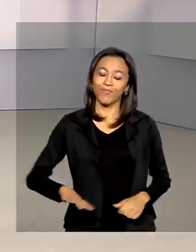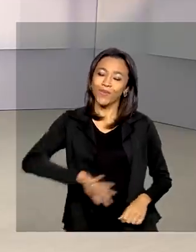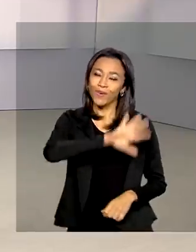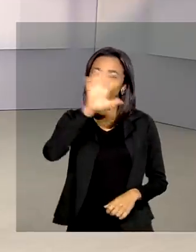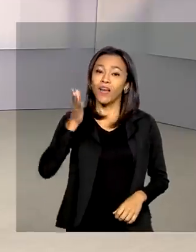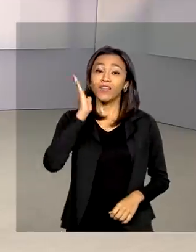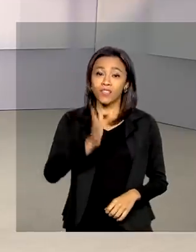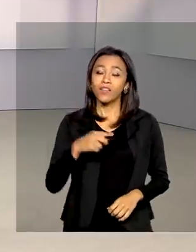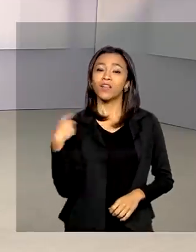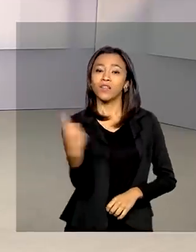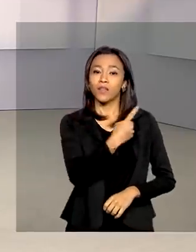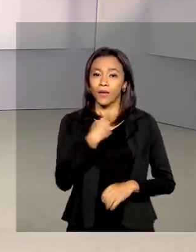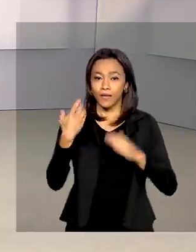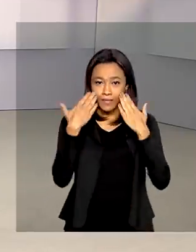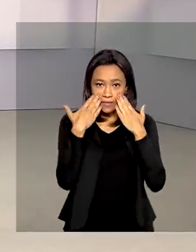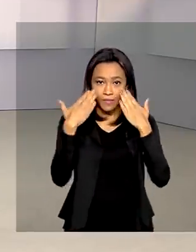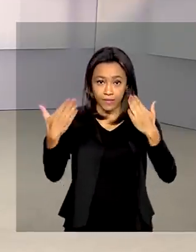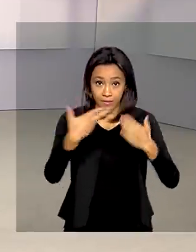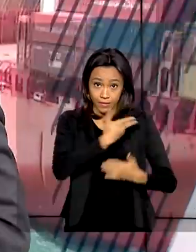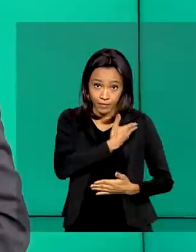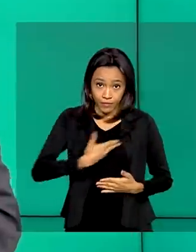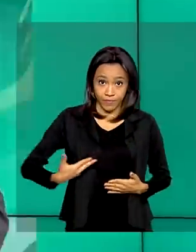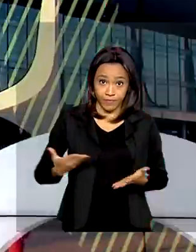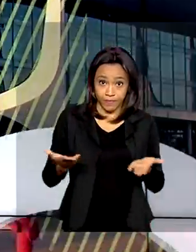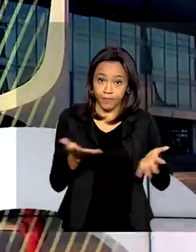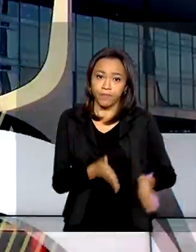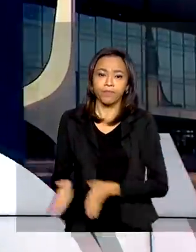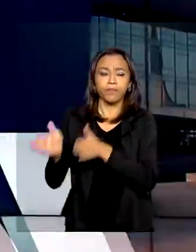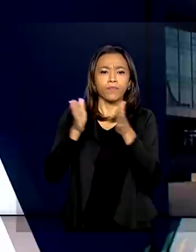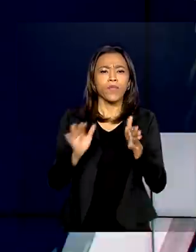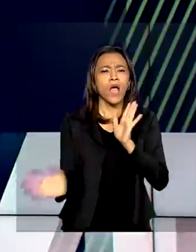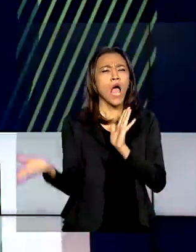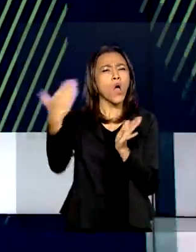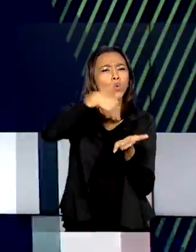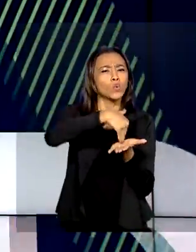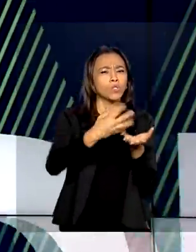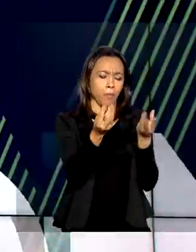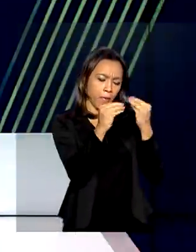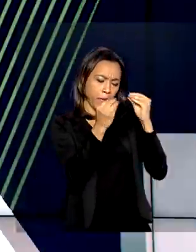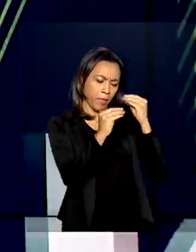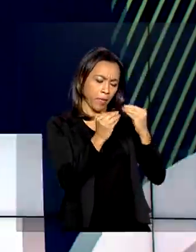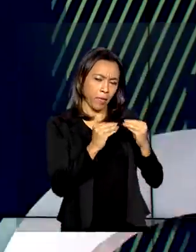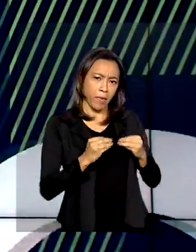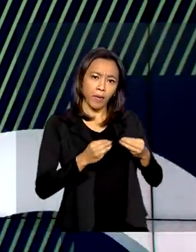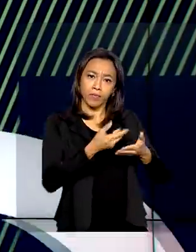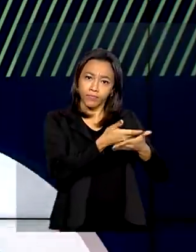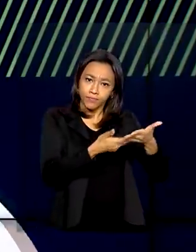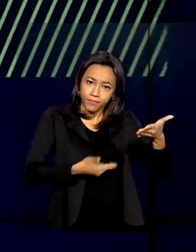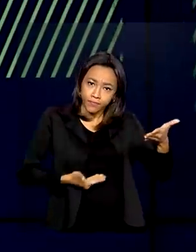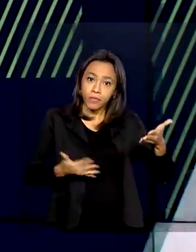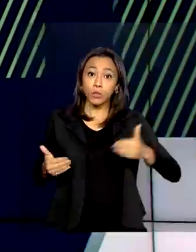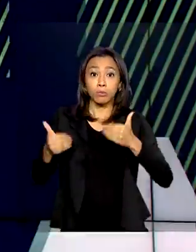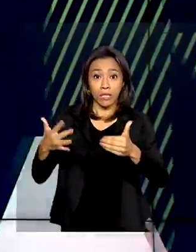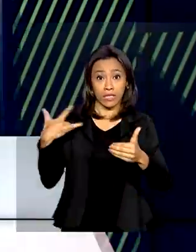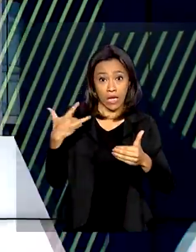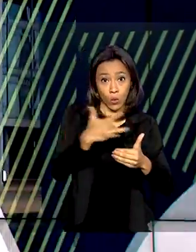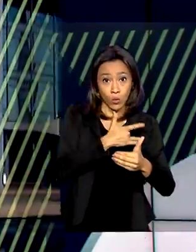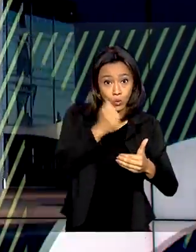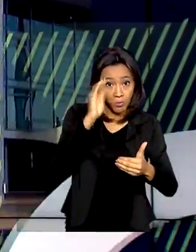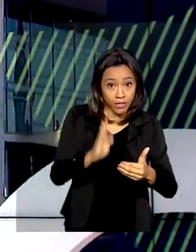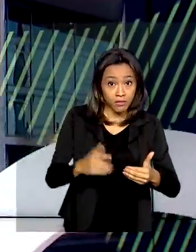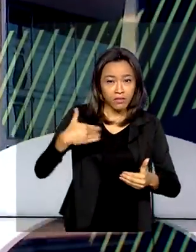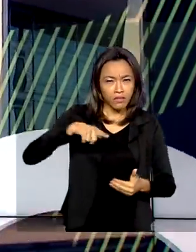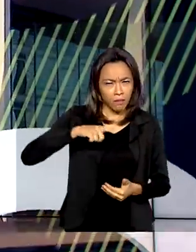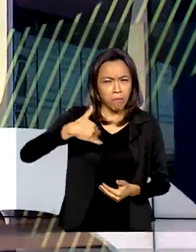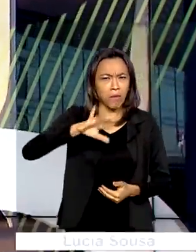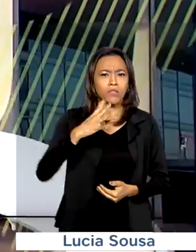o olá já estamos no ar com o governo agora segundo a última atualização do ministério da saúde o brasil tem mais de